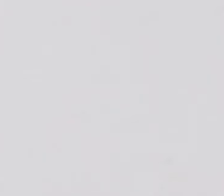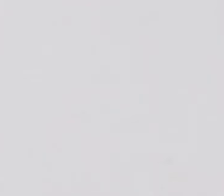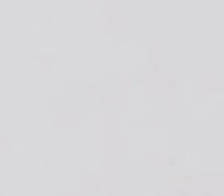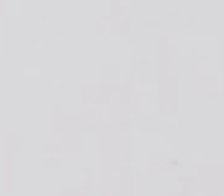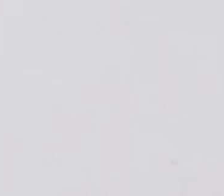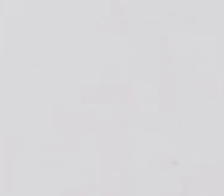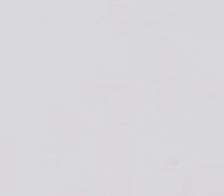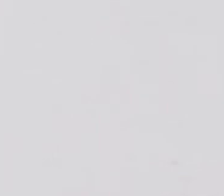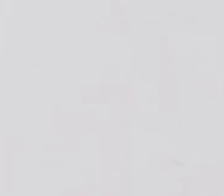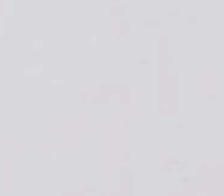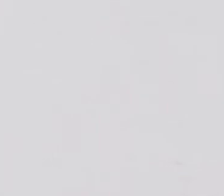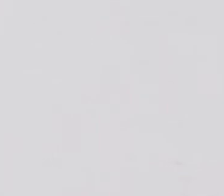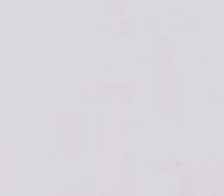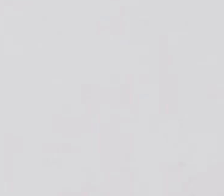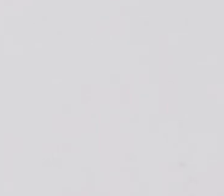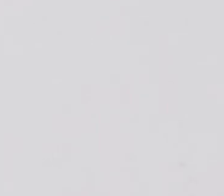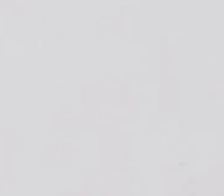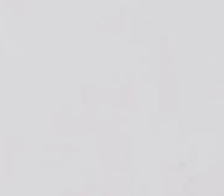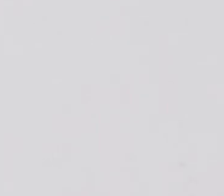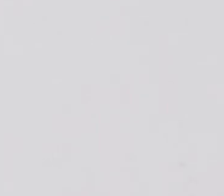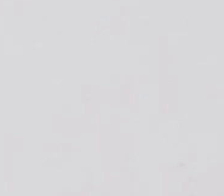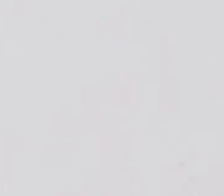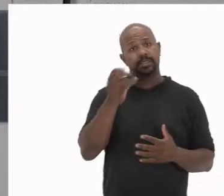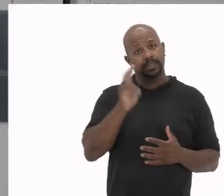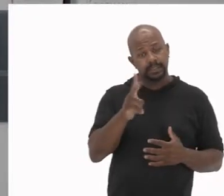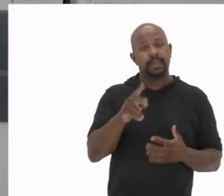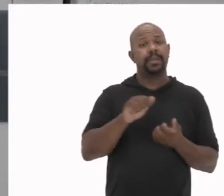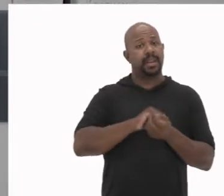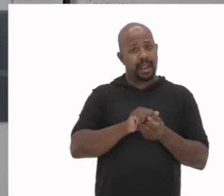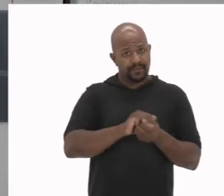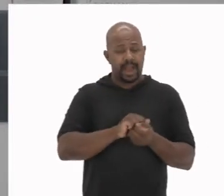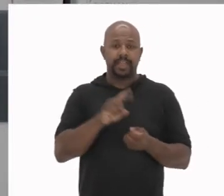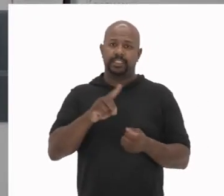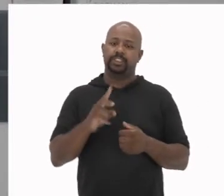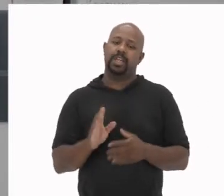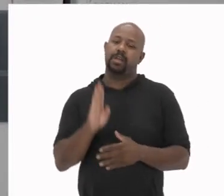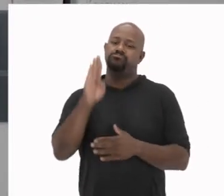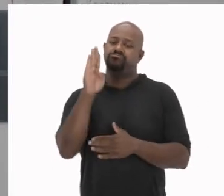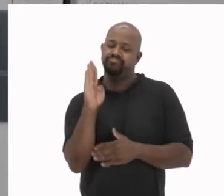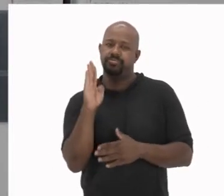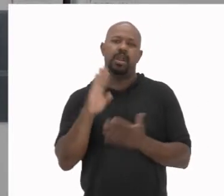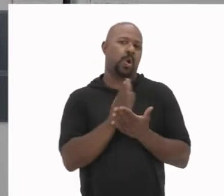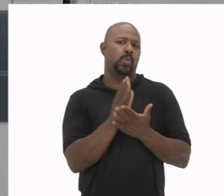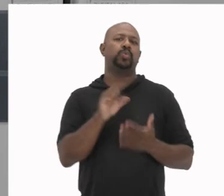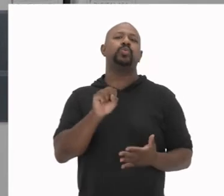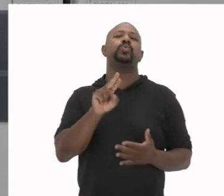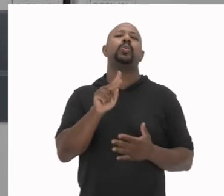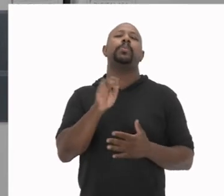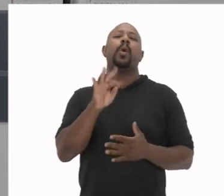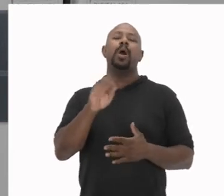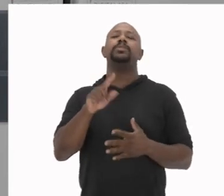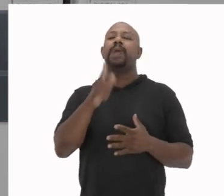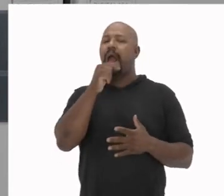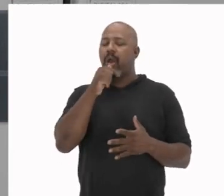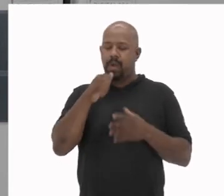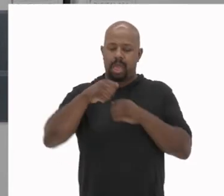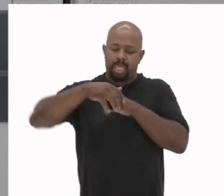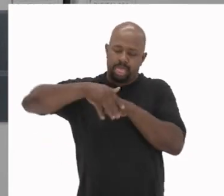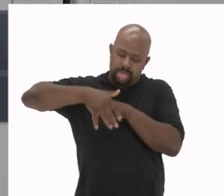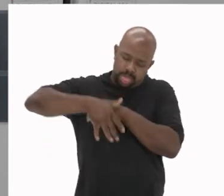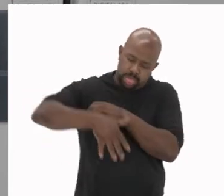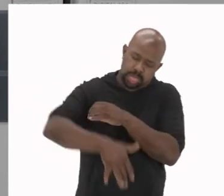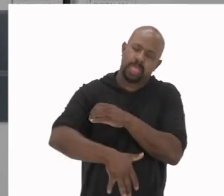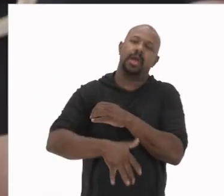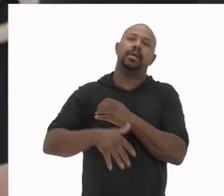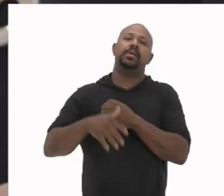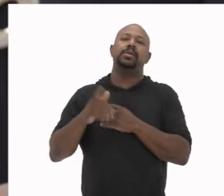de madeira branca, costura enferrujada e cerdas na cor laranja. Então é importante sempre que lavar, deixar em pé, em algum suporte, para